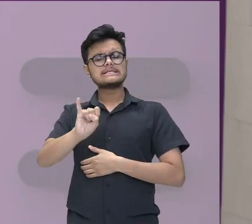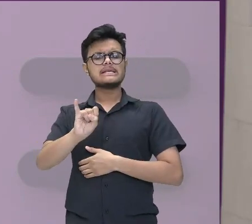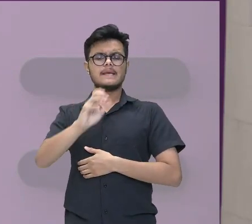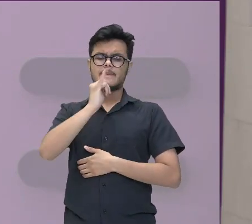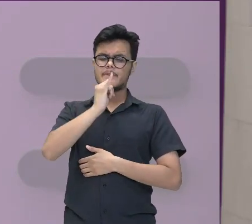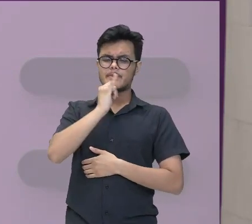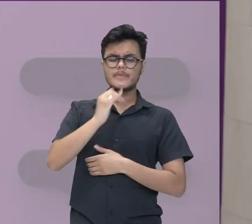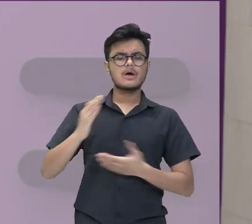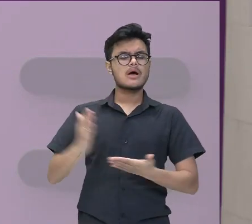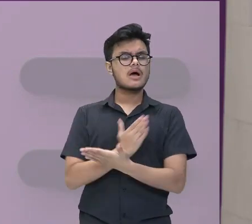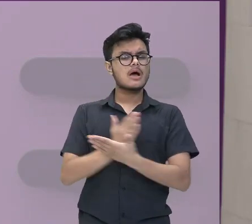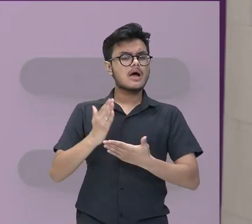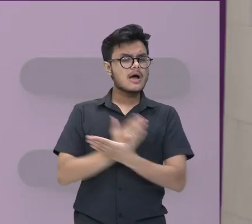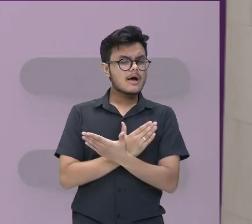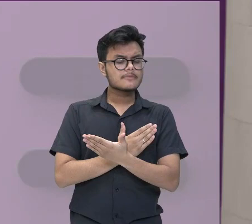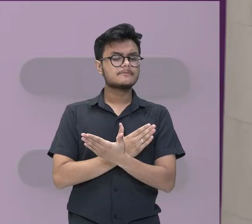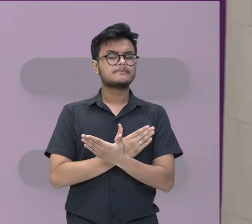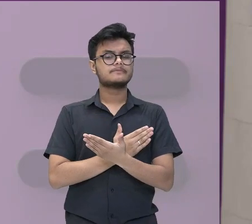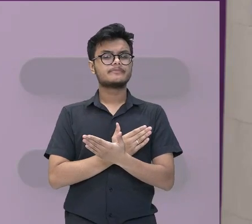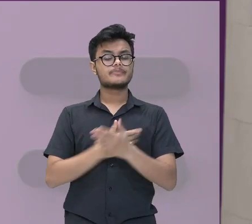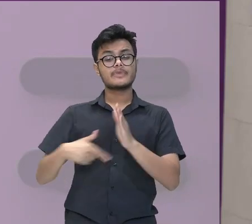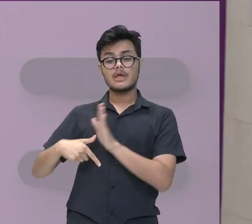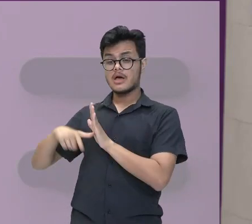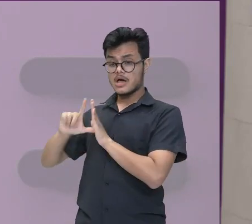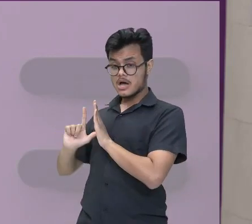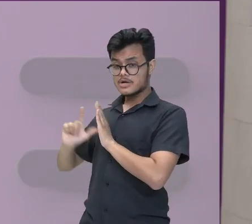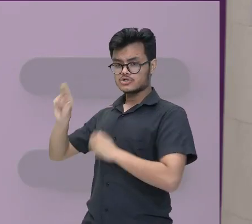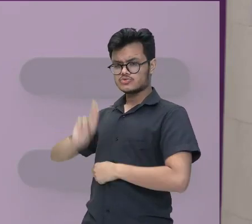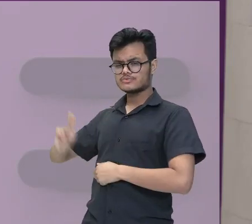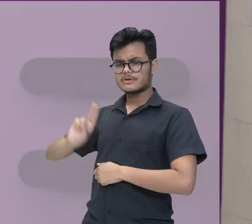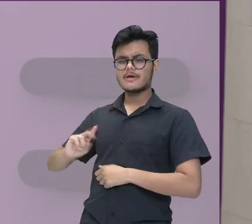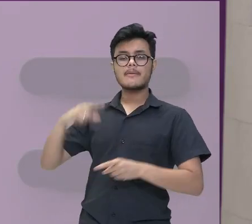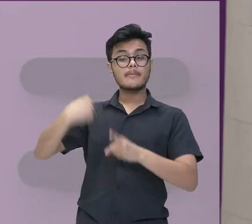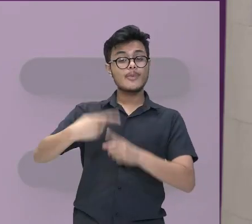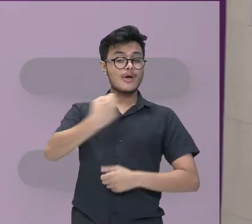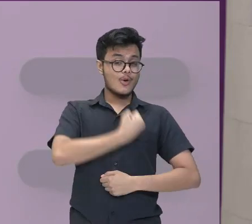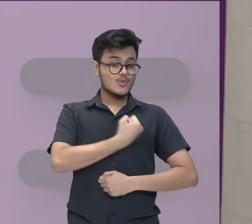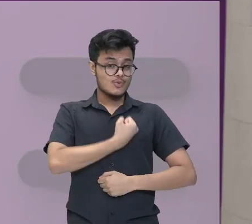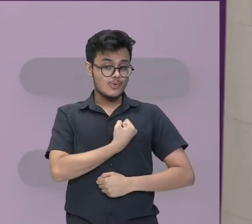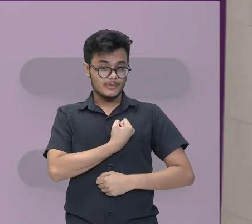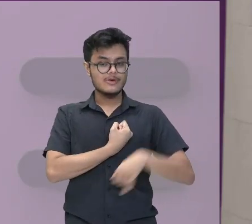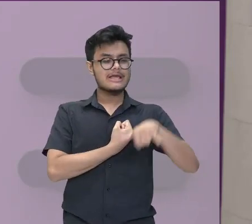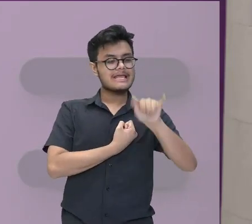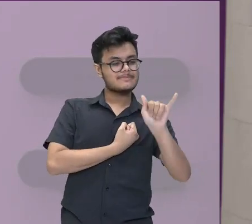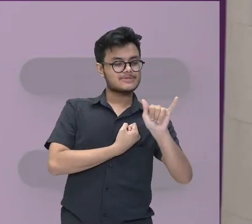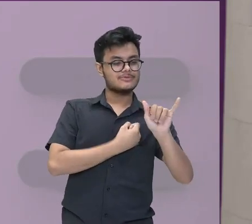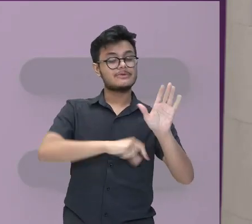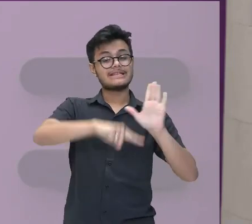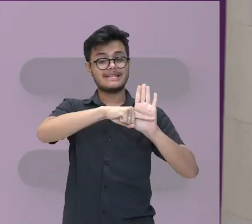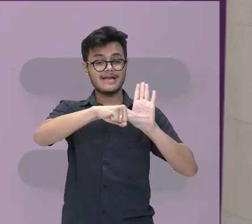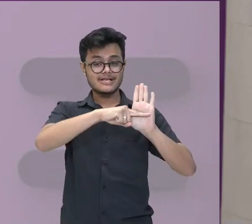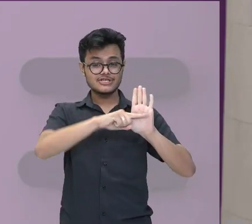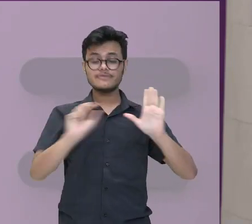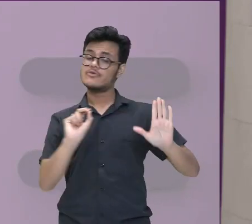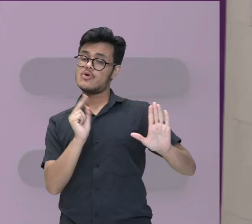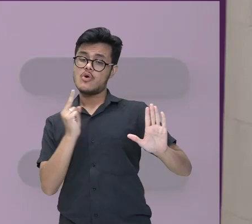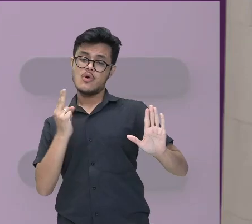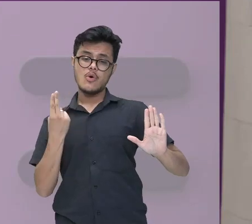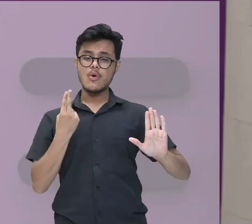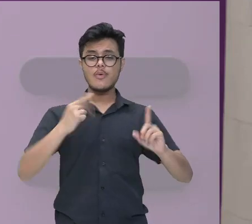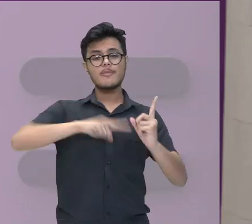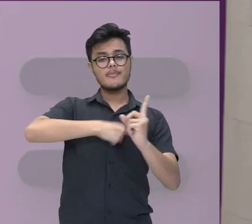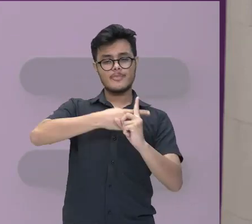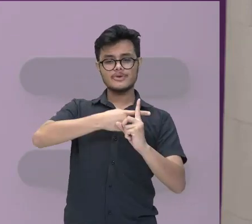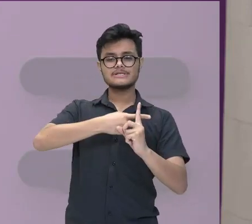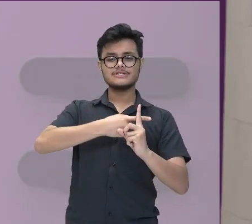concavidade é voltada para cima ou para baixo antes mesmo de resolver ali a equação do segundo grau